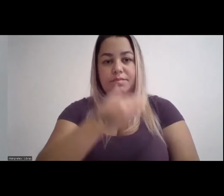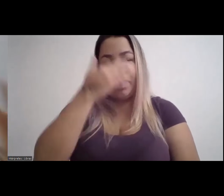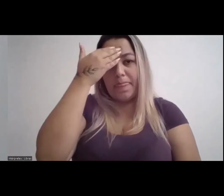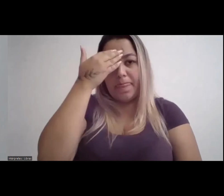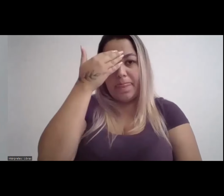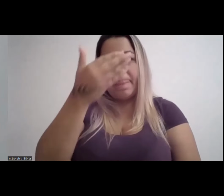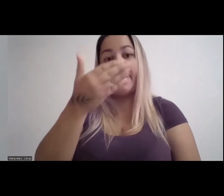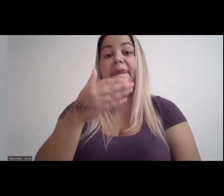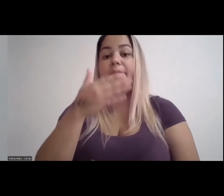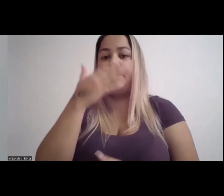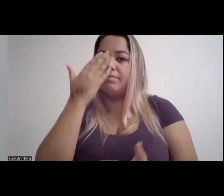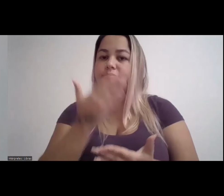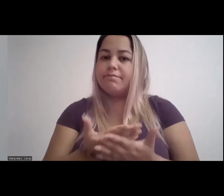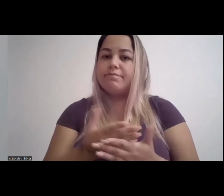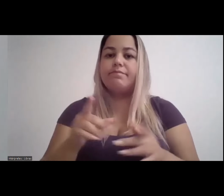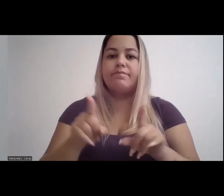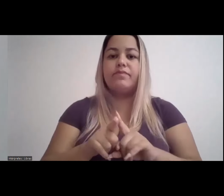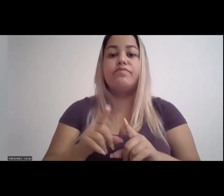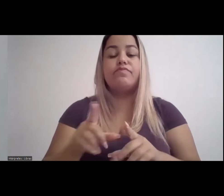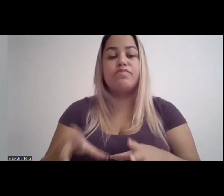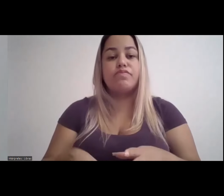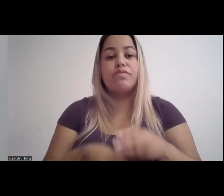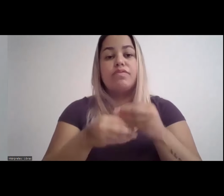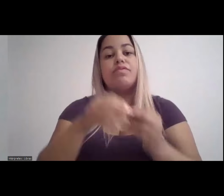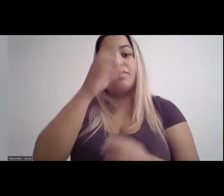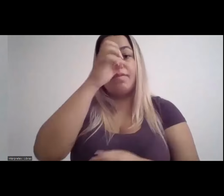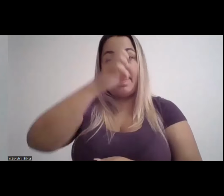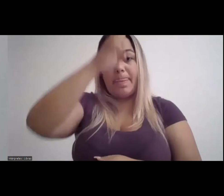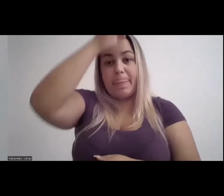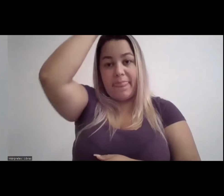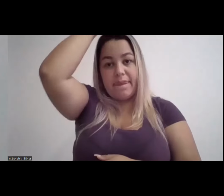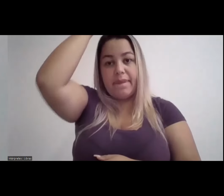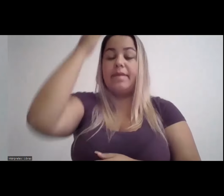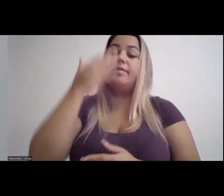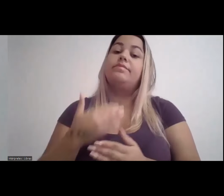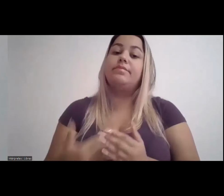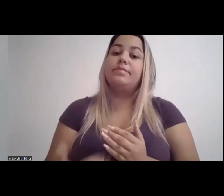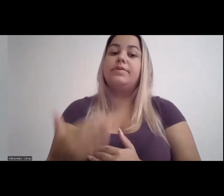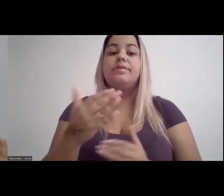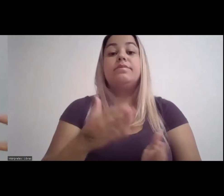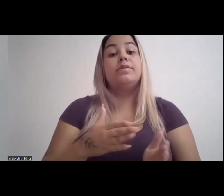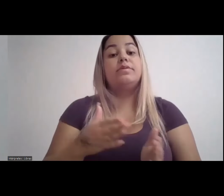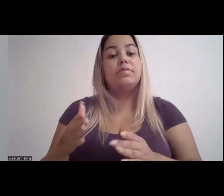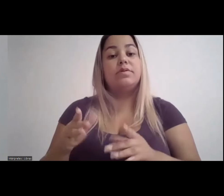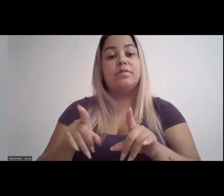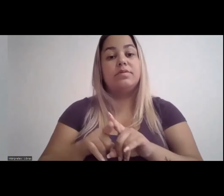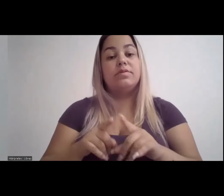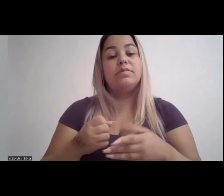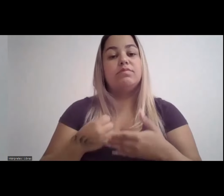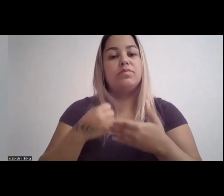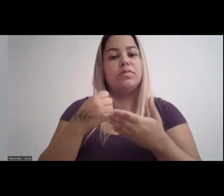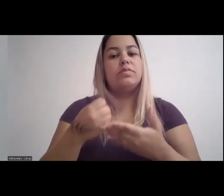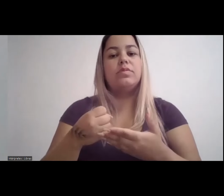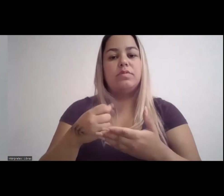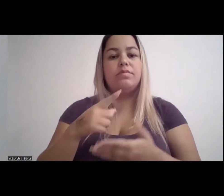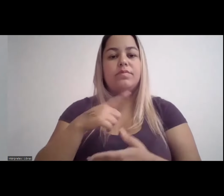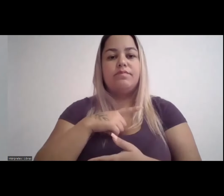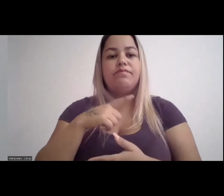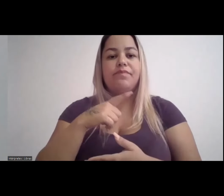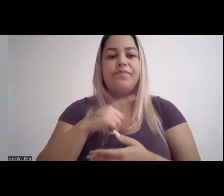pela confiança que vocês têm depositado no ENAP, ao longo desse processo, pela entrega que vocês têm tido nas